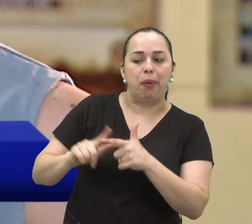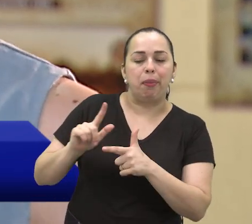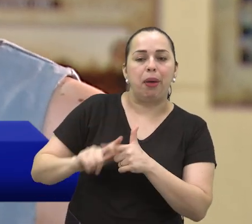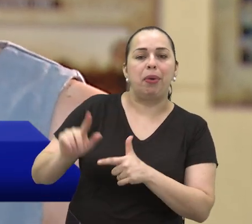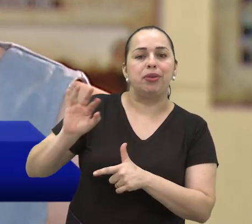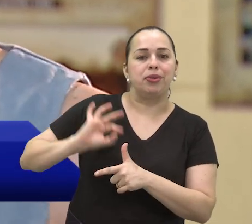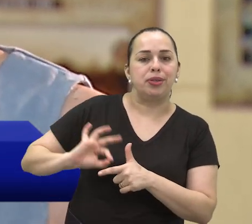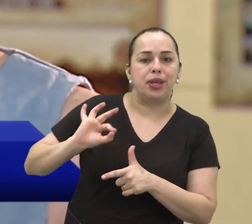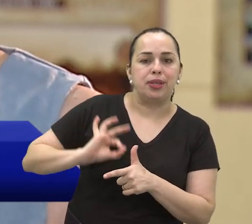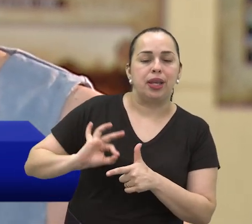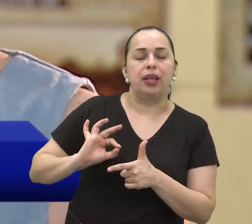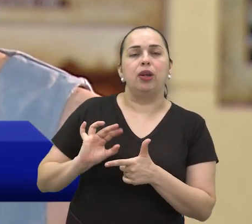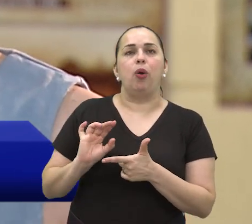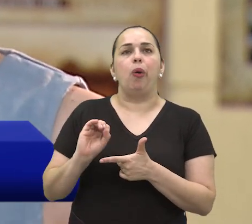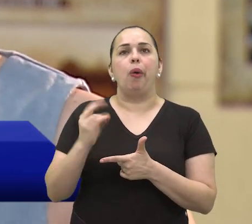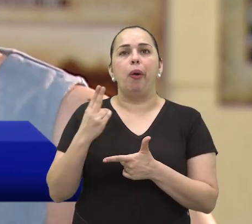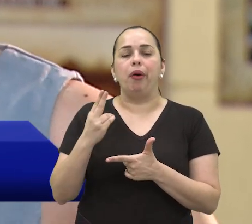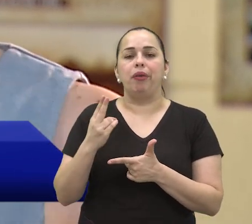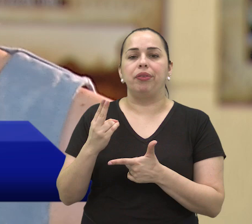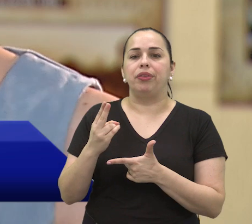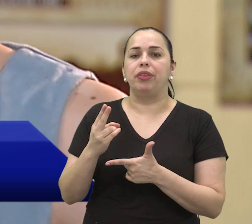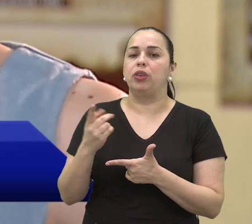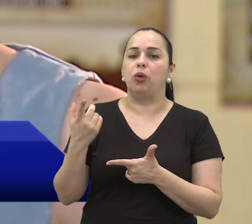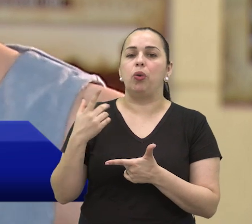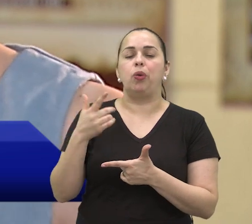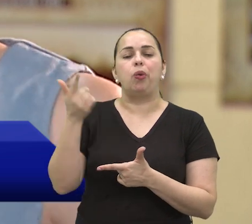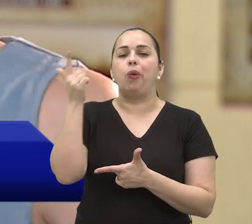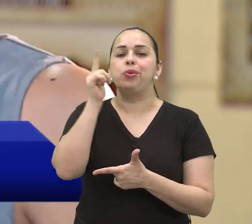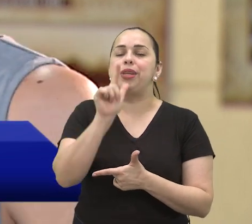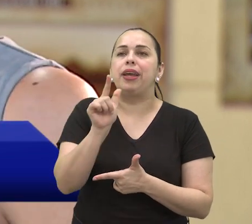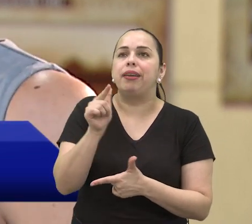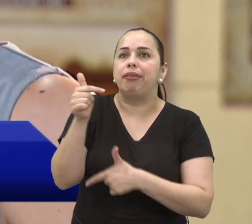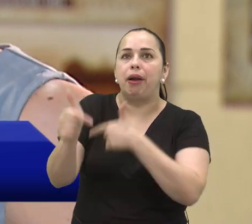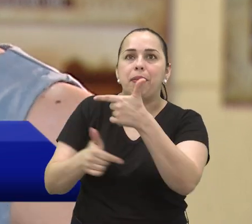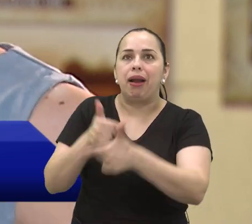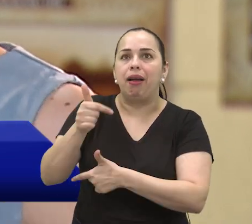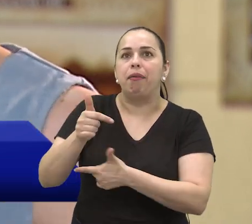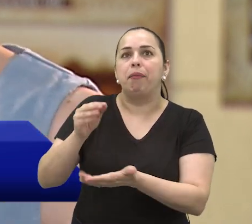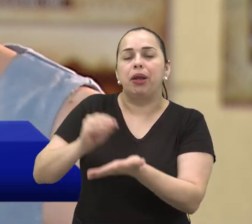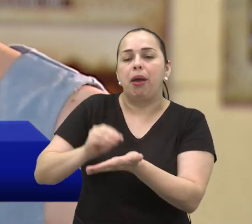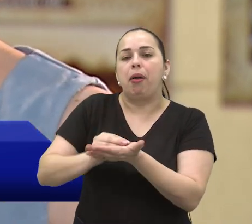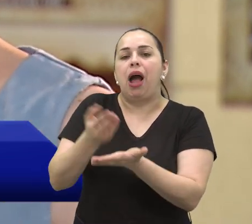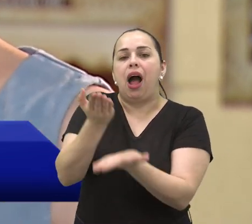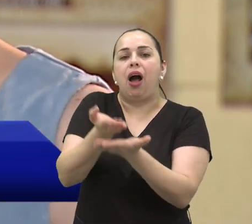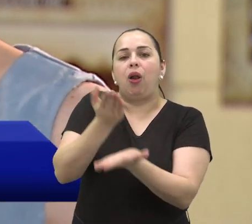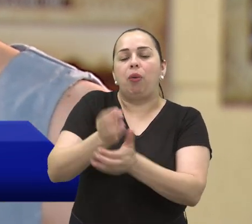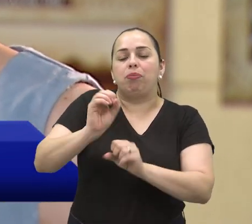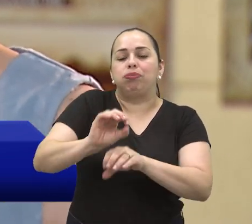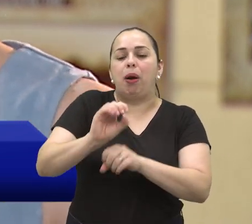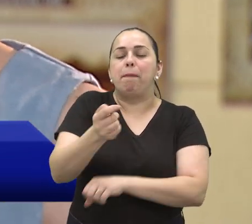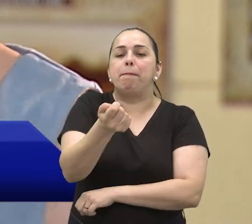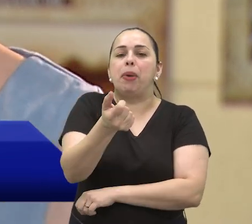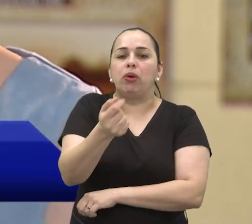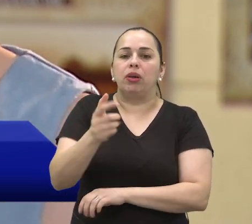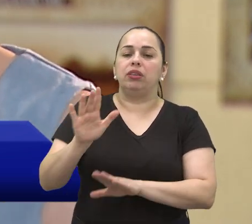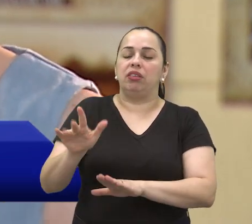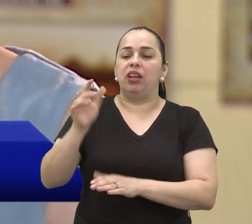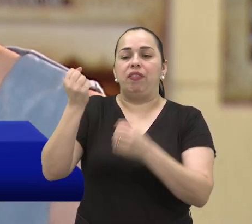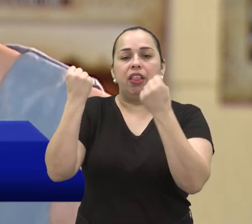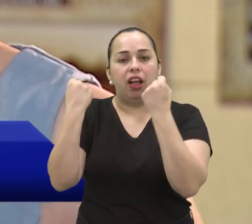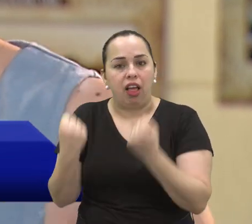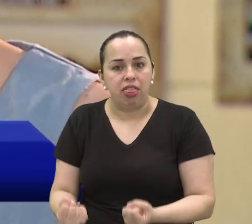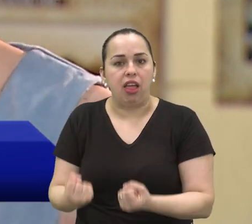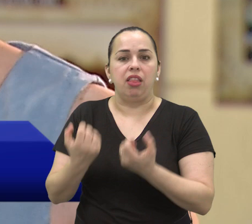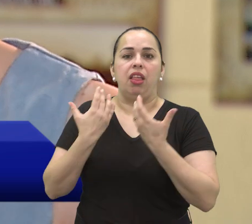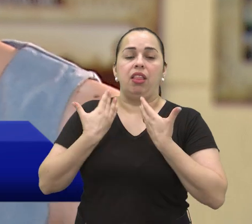financeiros, ou então assim, ele não consegue completar a sua renda com poucas aulas. Então, a gente vai ver que vão ser professores que vão estar sobrecarregados, que vão